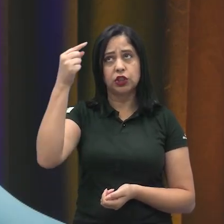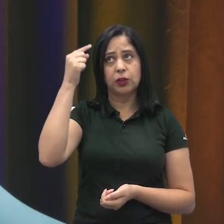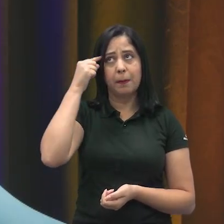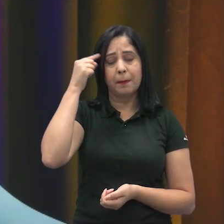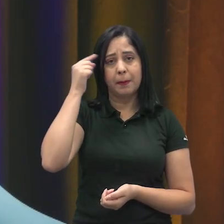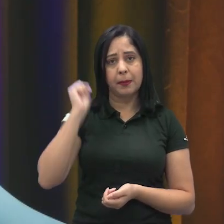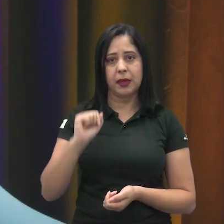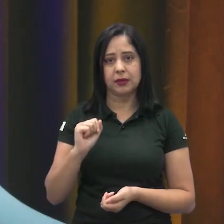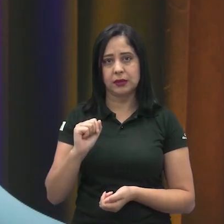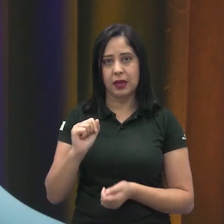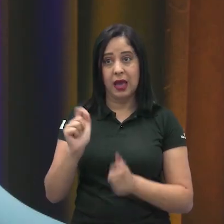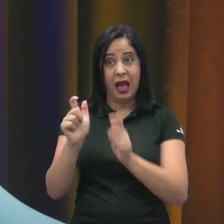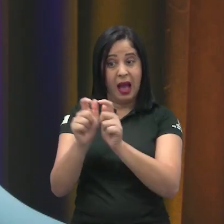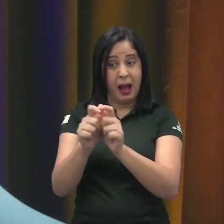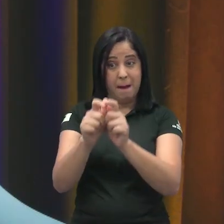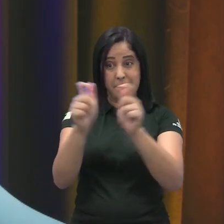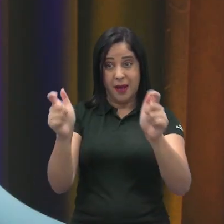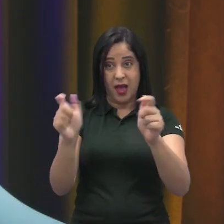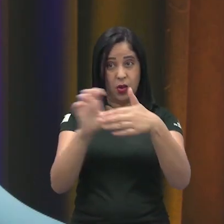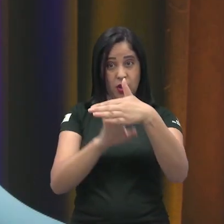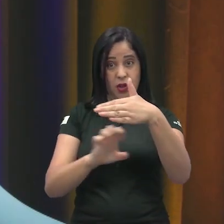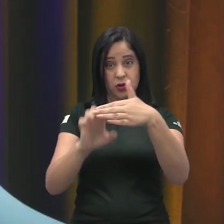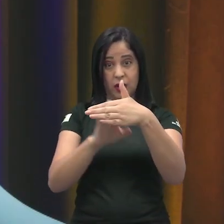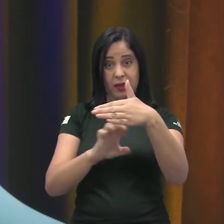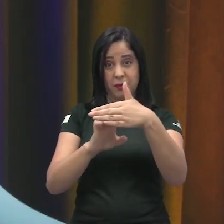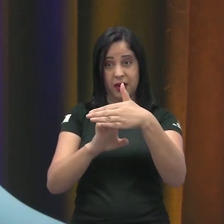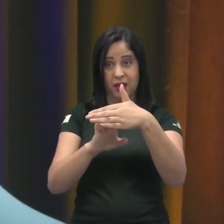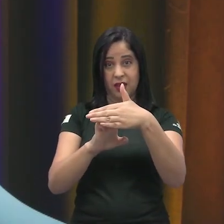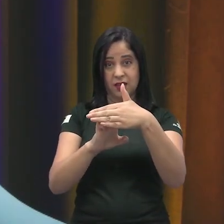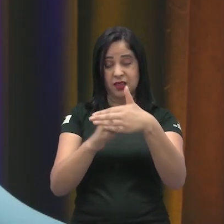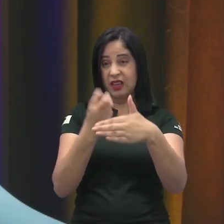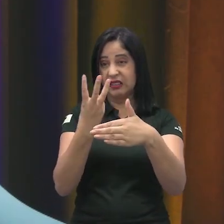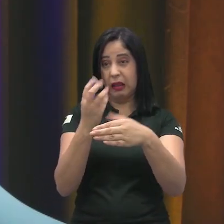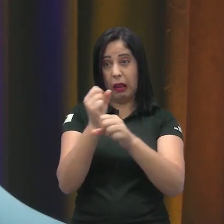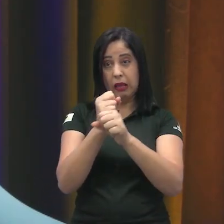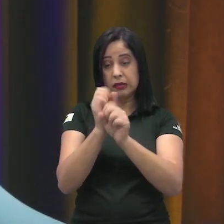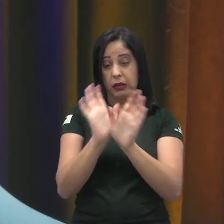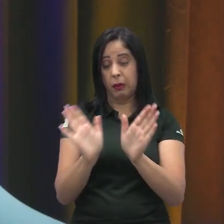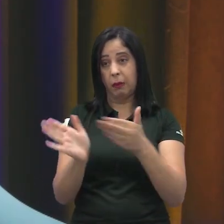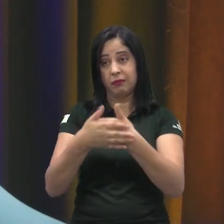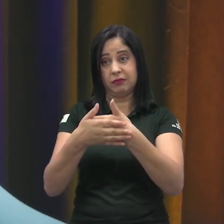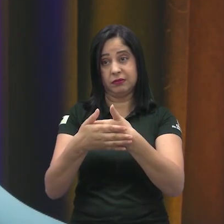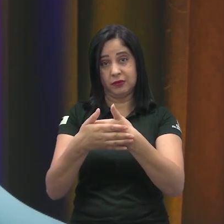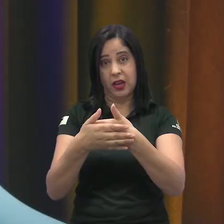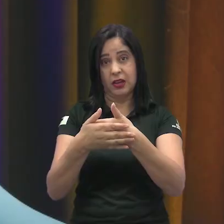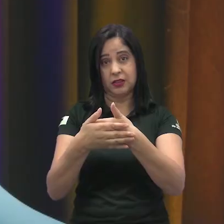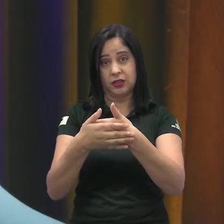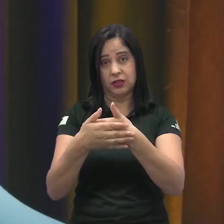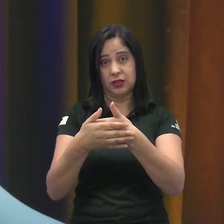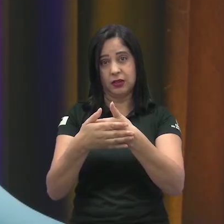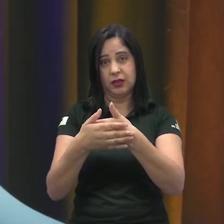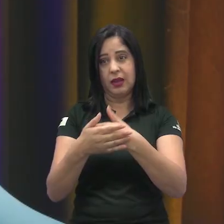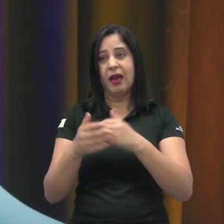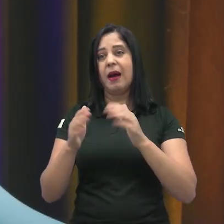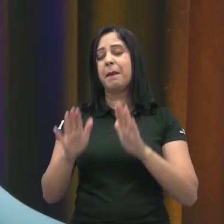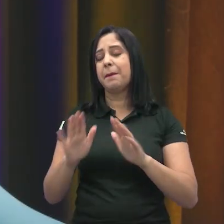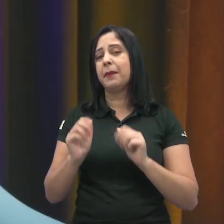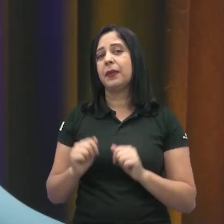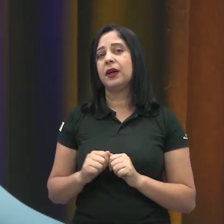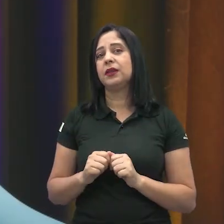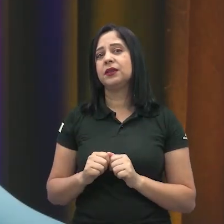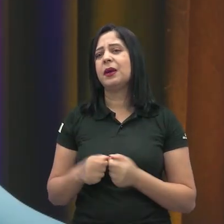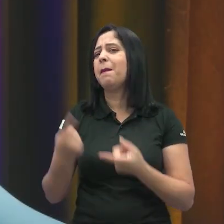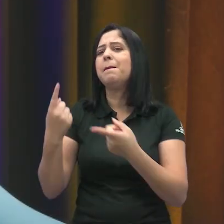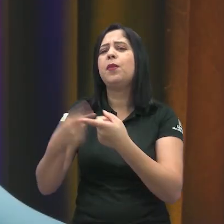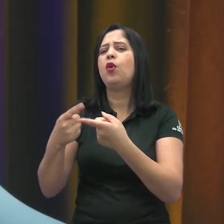que é a questão de que a maioria dos negócios encerram aí nos primeiros 3 anos, ou até menos, né? Ao que você